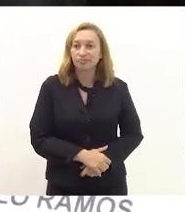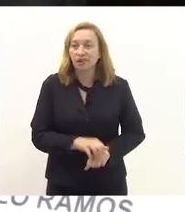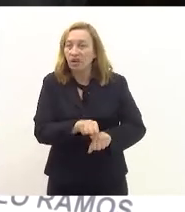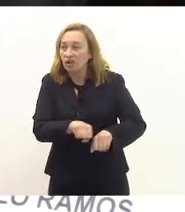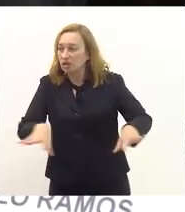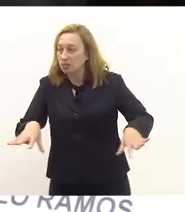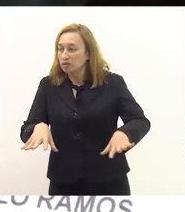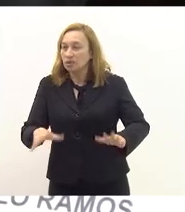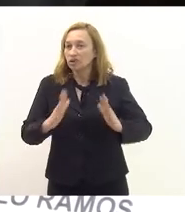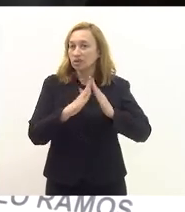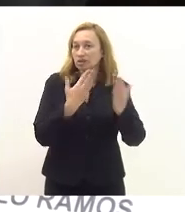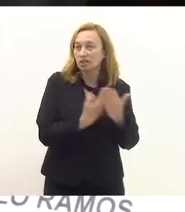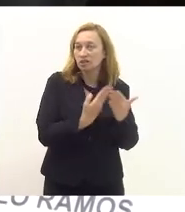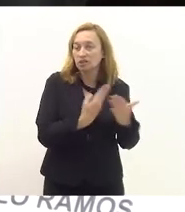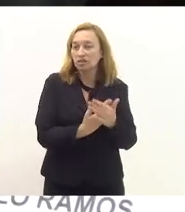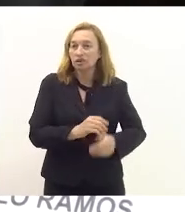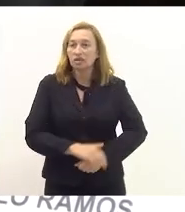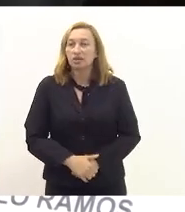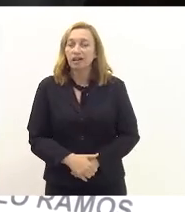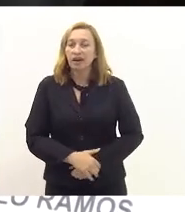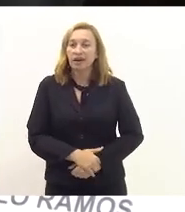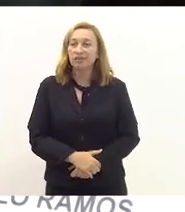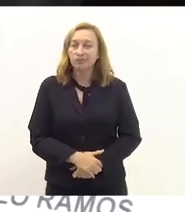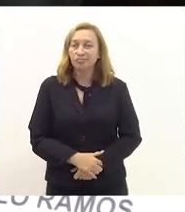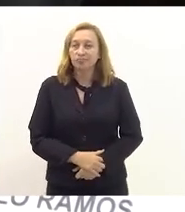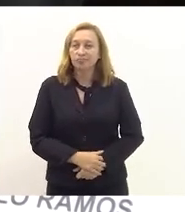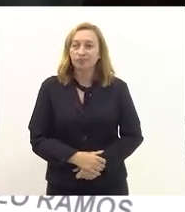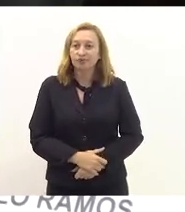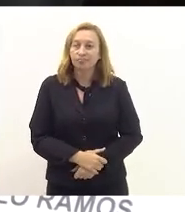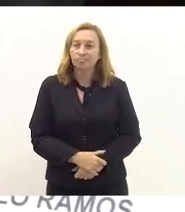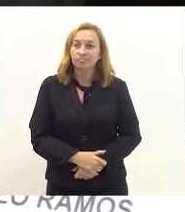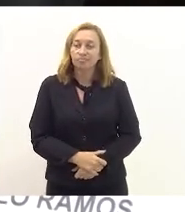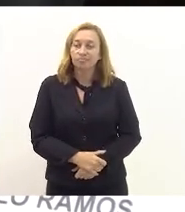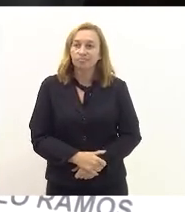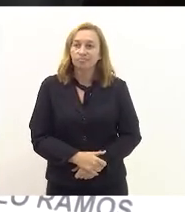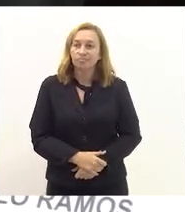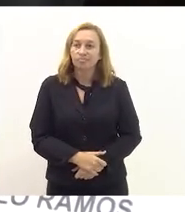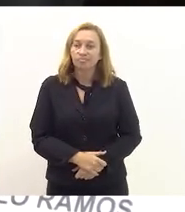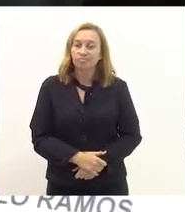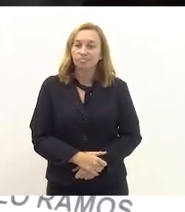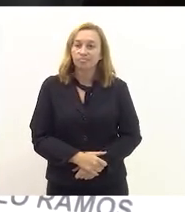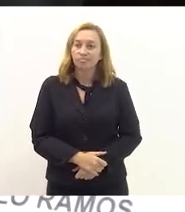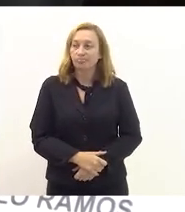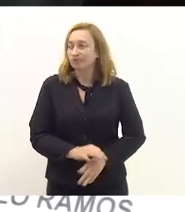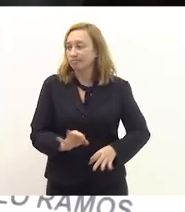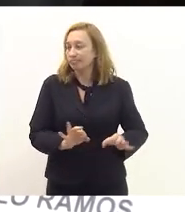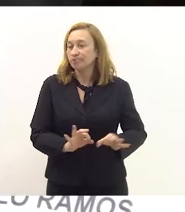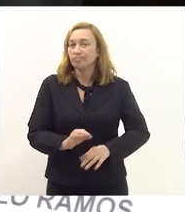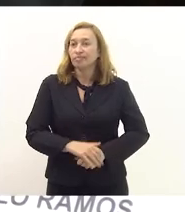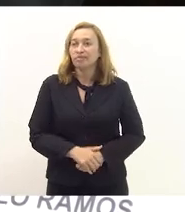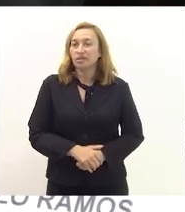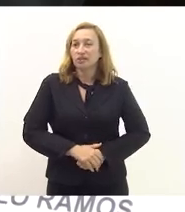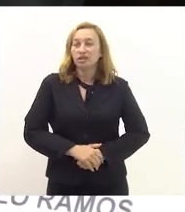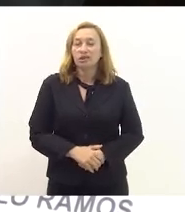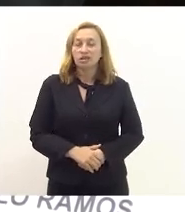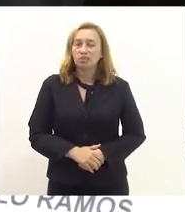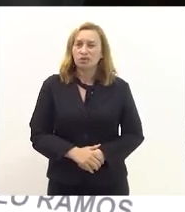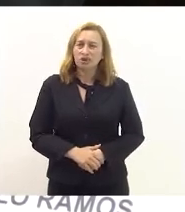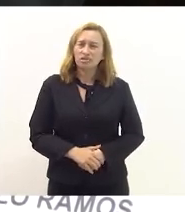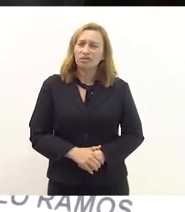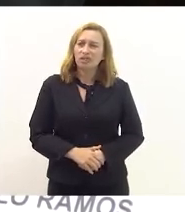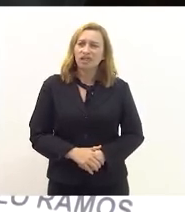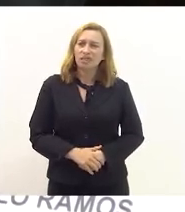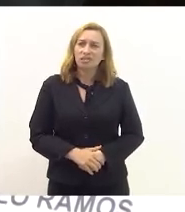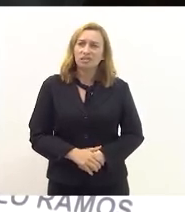nas escolas para os alunos. Então, era todo um programa montado em torno do quê? Da educação, que era a